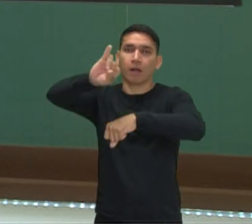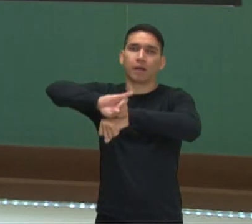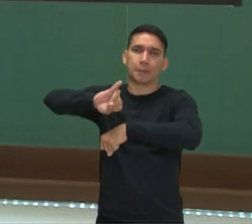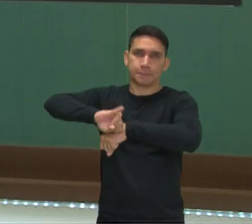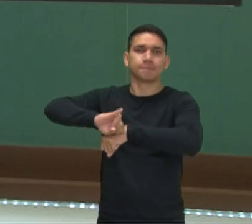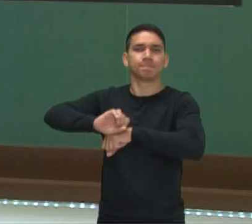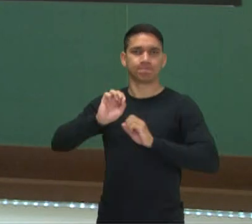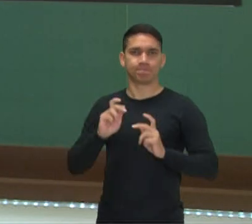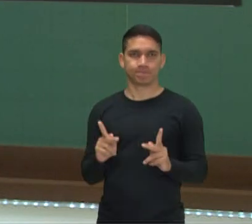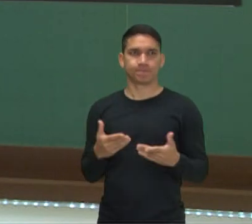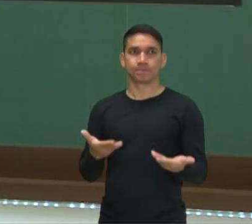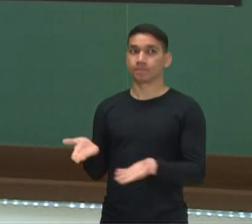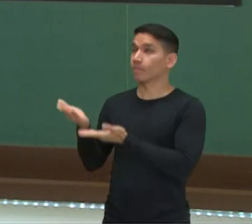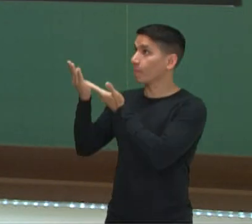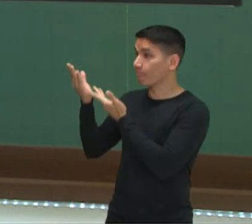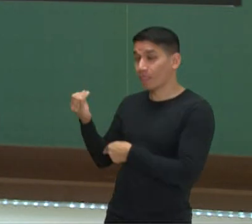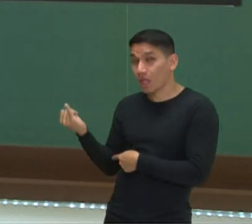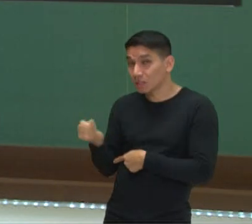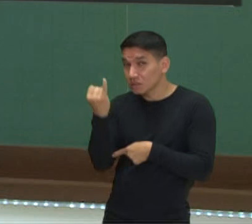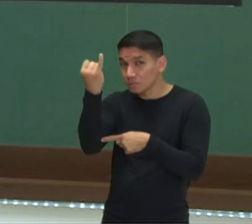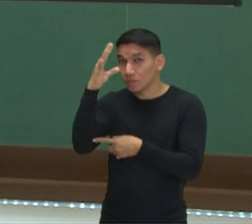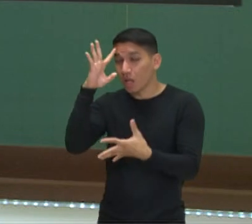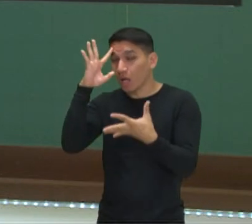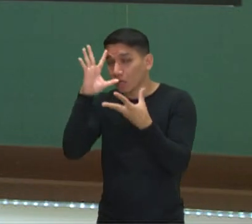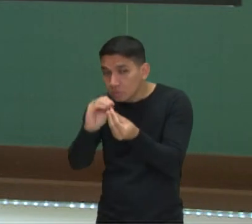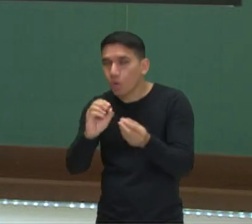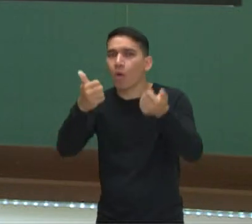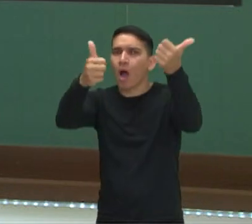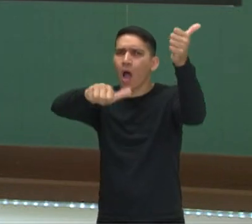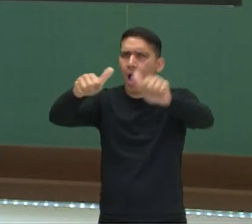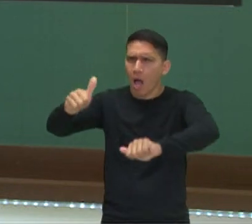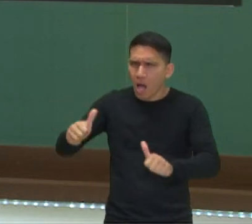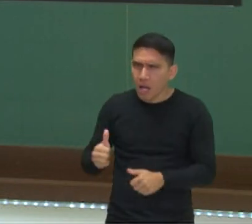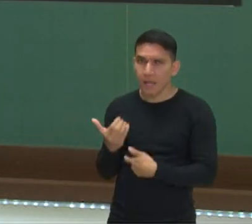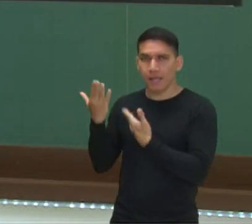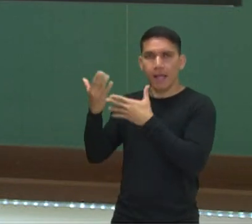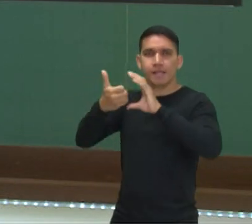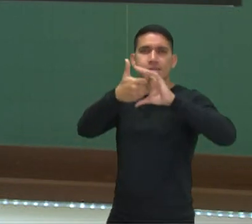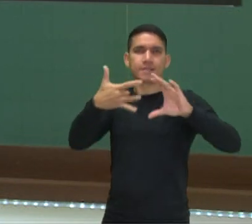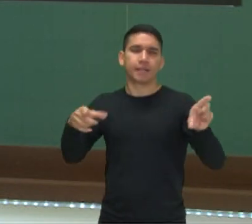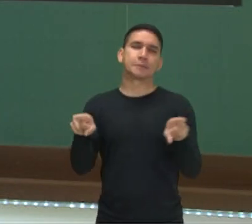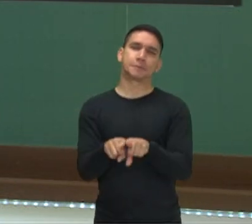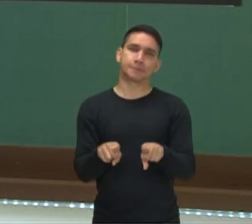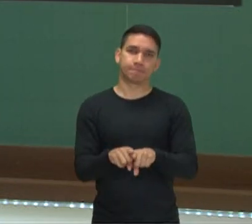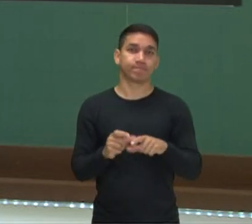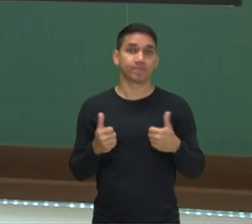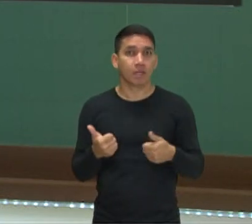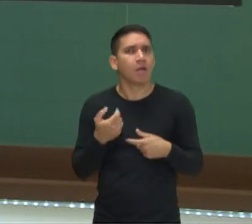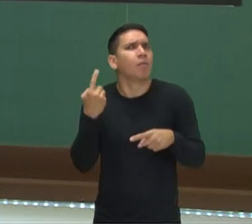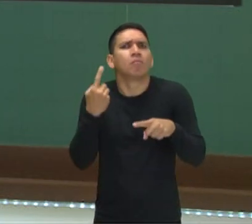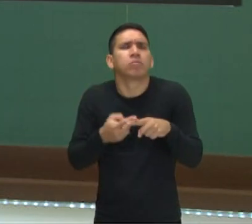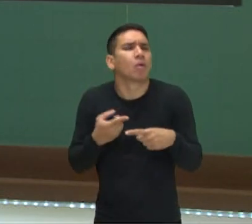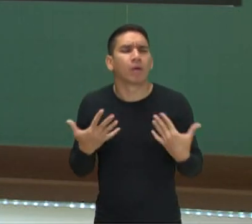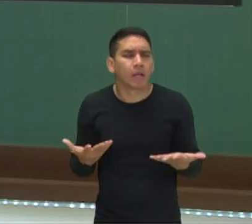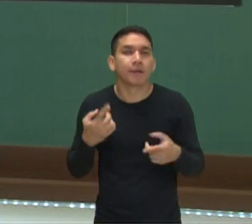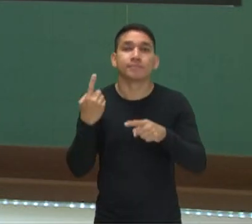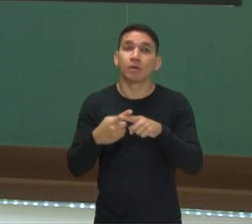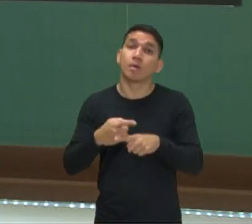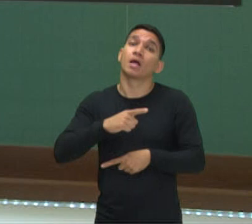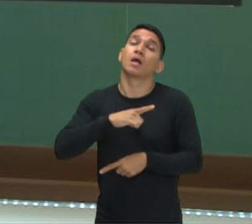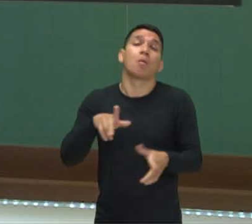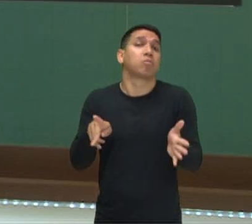capitais, certo? Importantíssimo a gente analisar ali essa característica também. E por quê? Porque nós temos